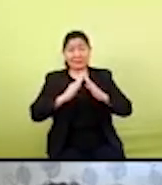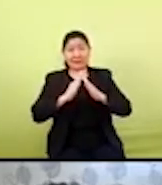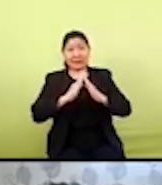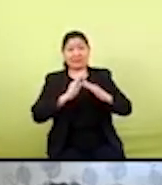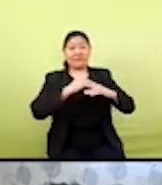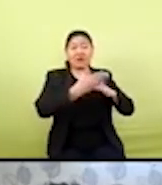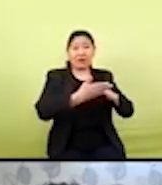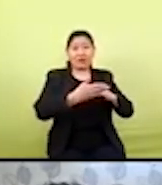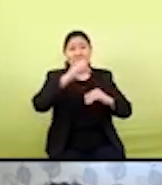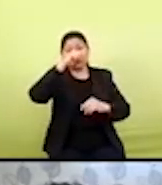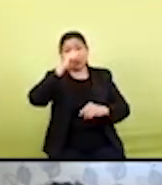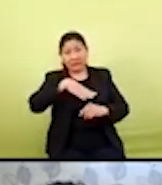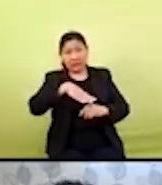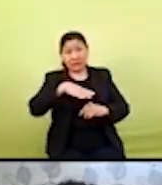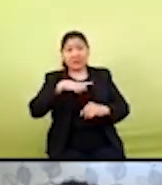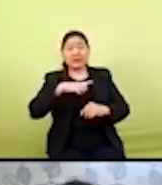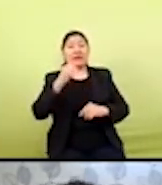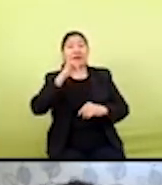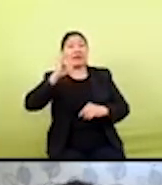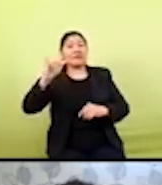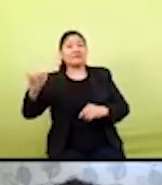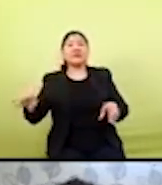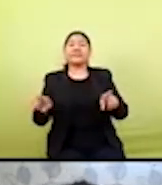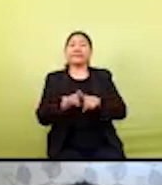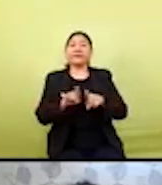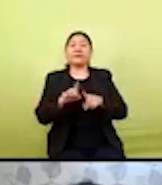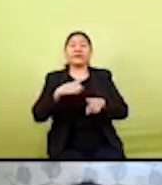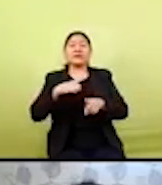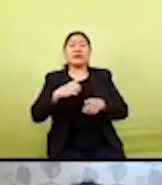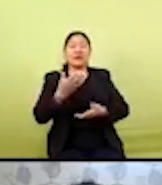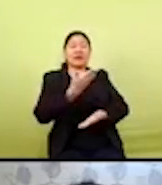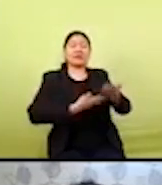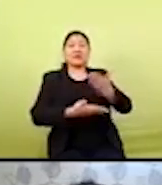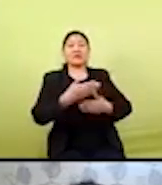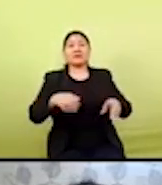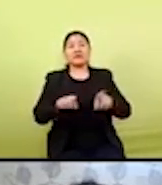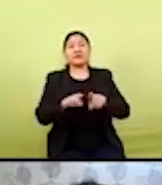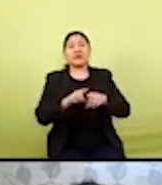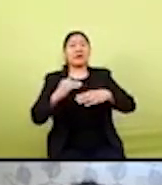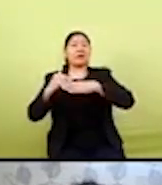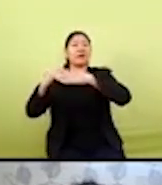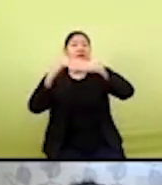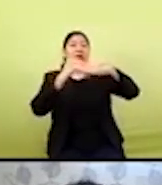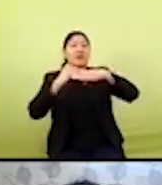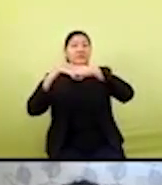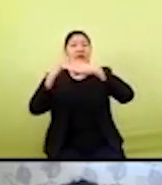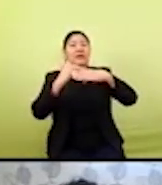situação de violência. E, por fim, promover a igualdade de gênero, que é um tema